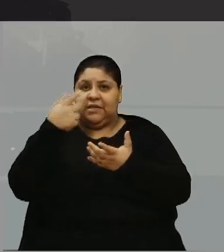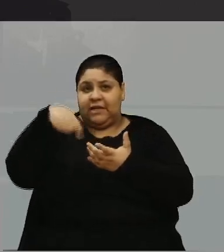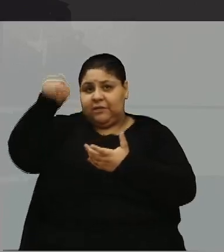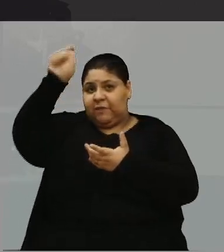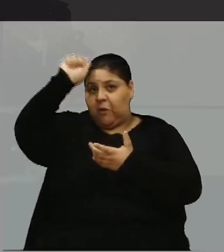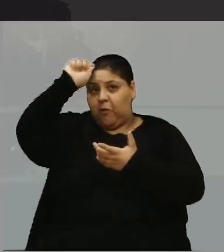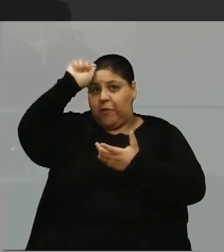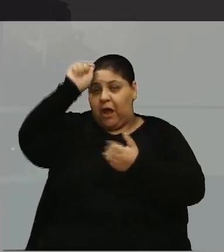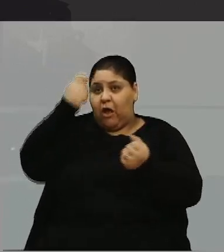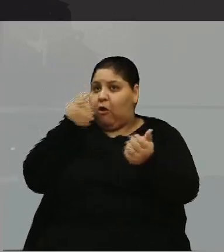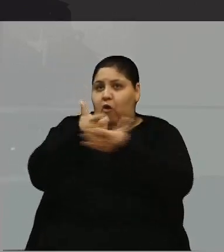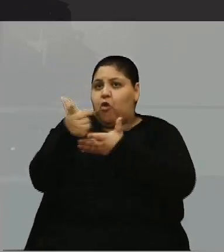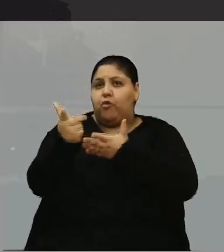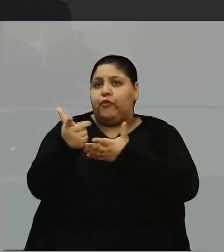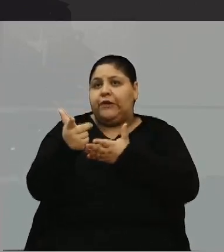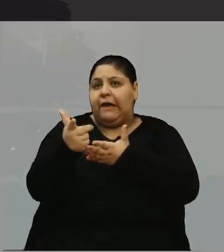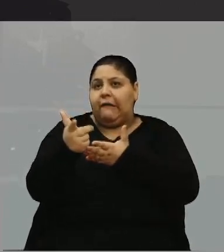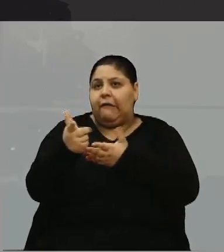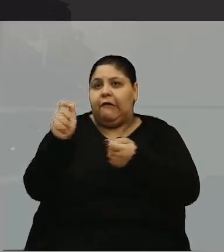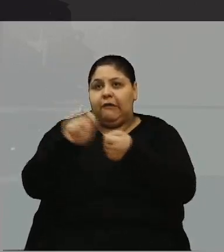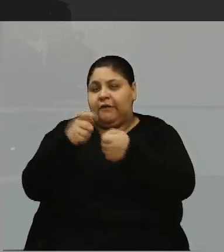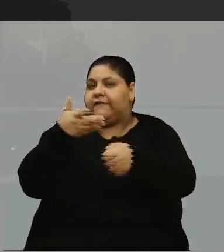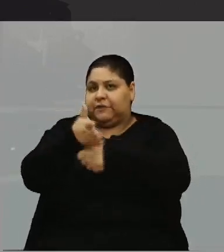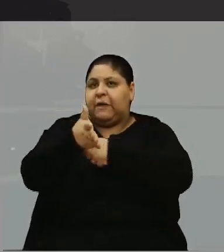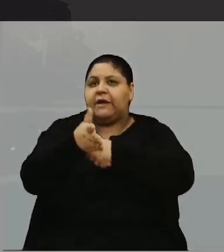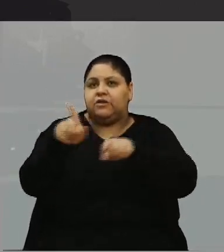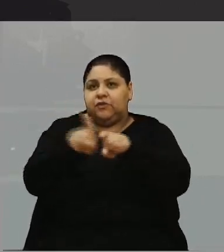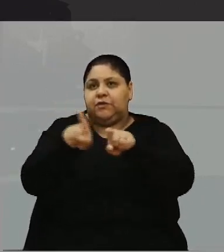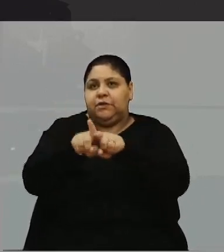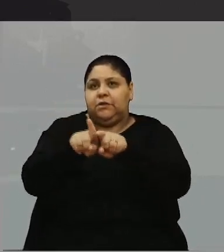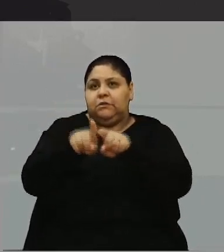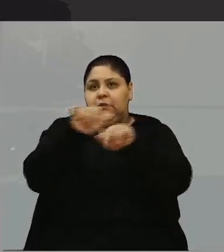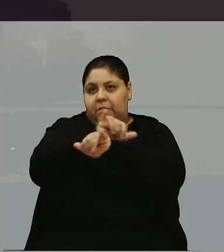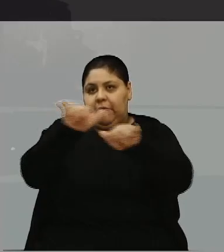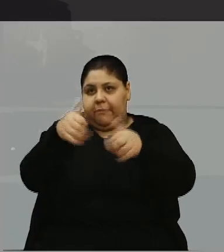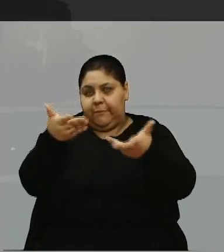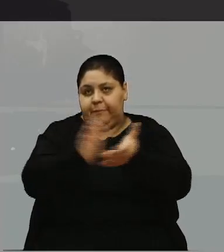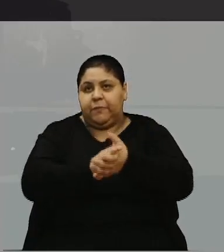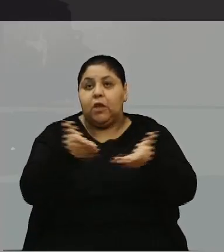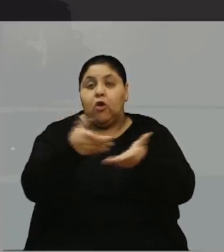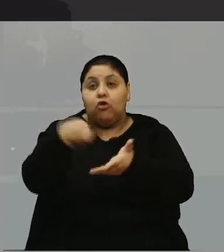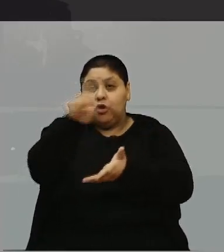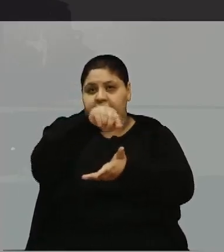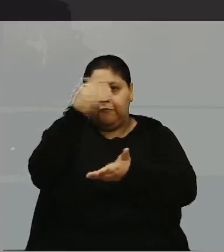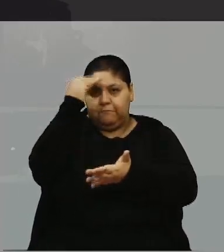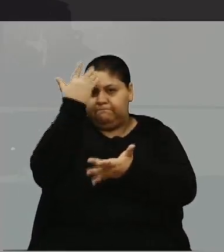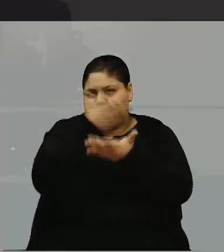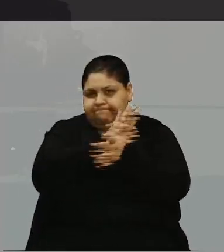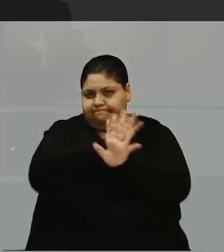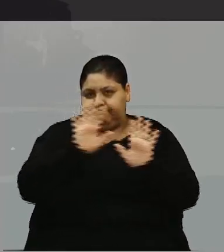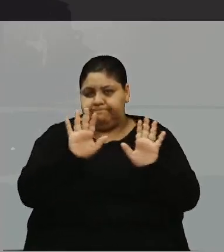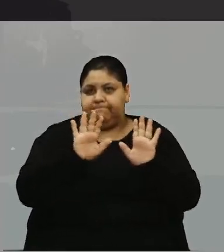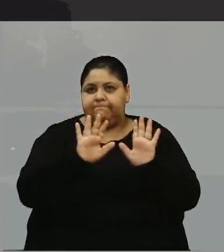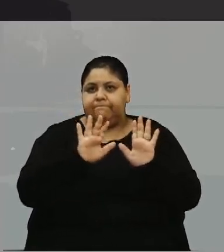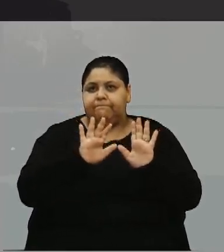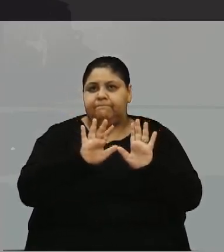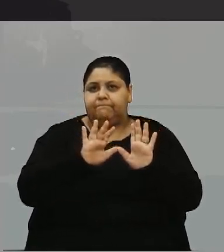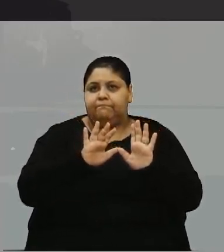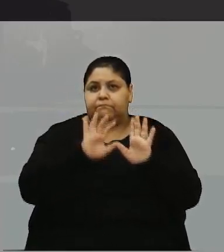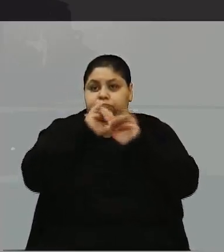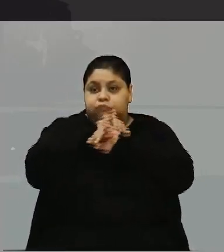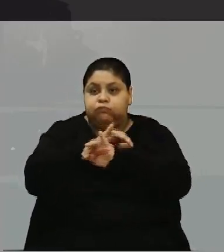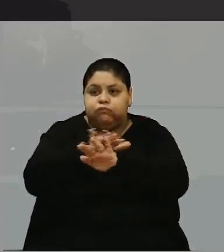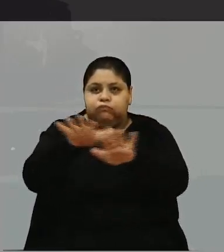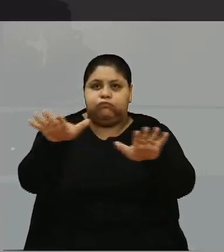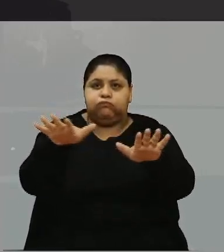lá embaixo, lá para os Vales dos Rios, lá onde muita coisa está acontecendo. Para vocês terem uma ideia da atuação, da abrangência desse nosso